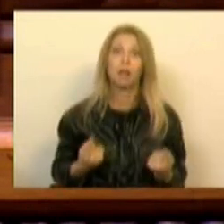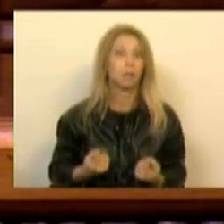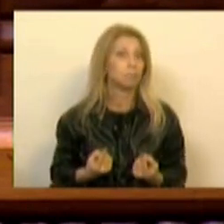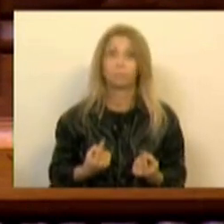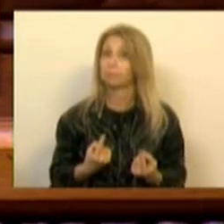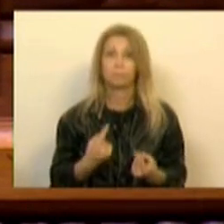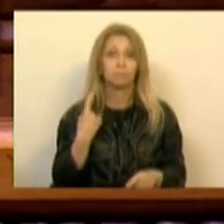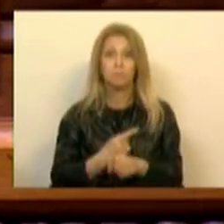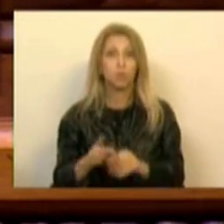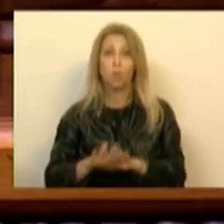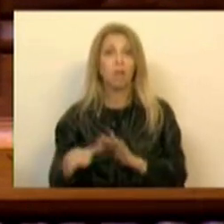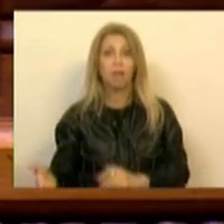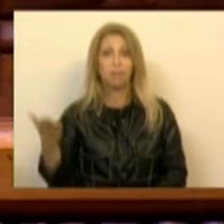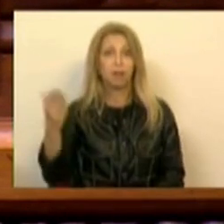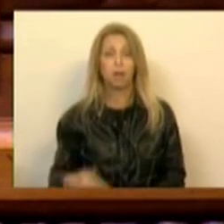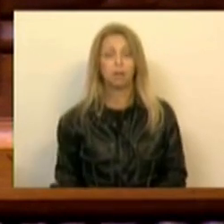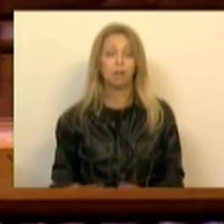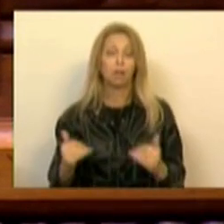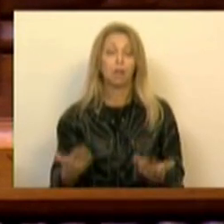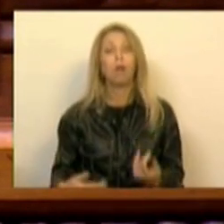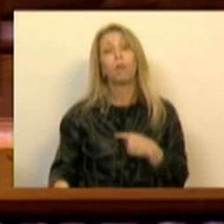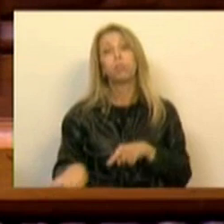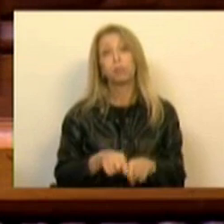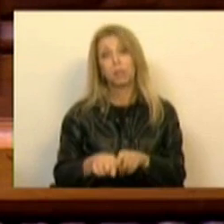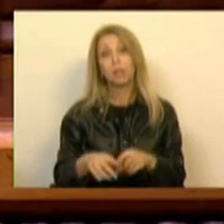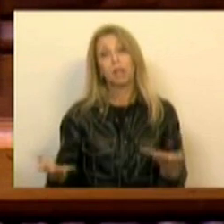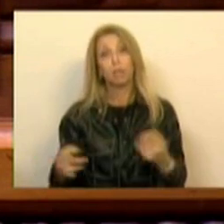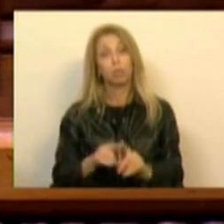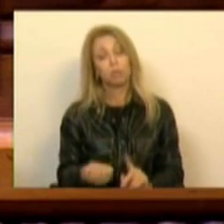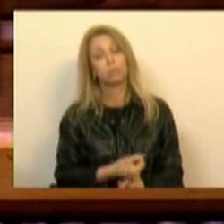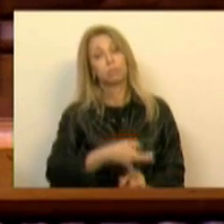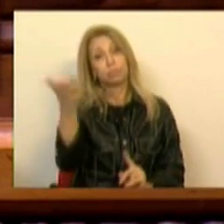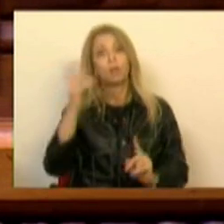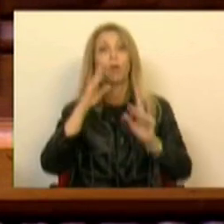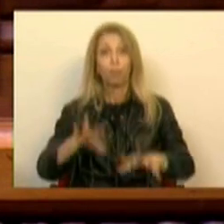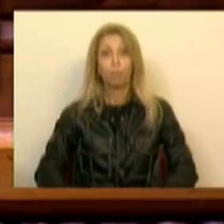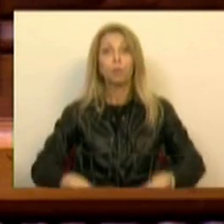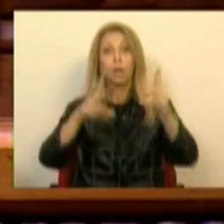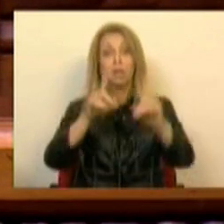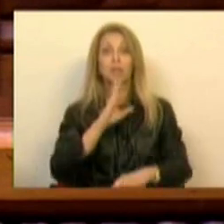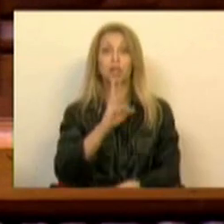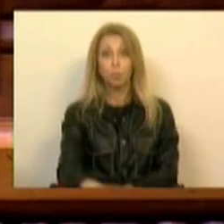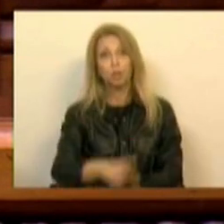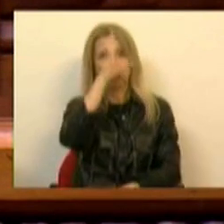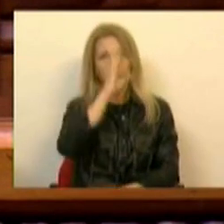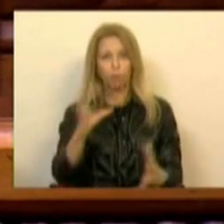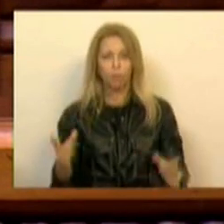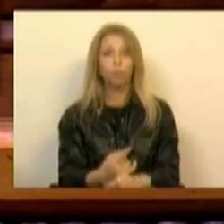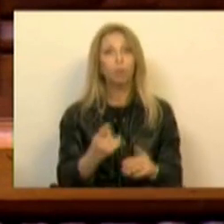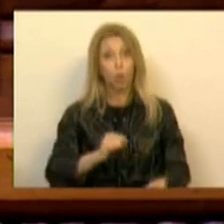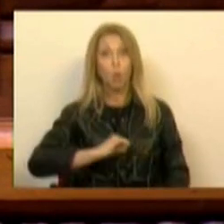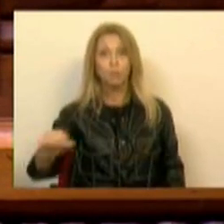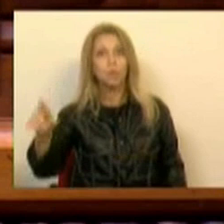política e as políticas, o progresso e as respostas para o Governo. É que enquanto a oposição